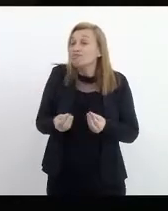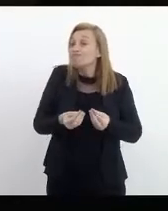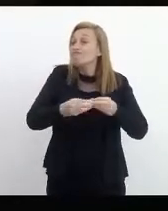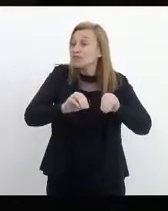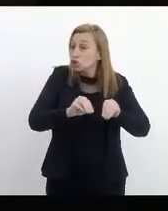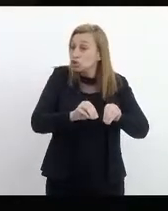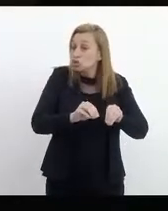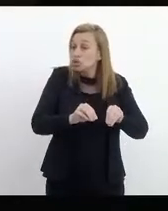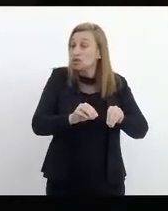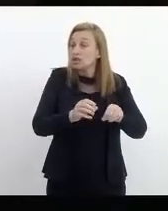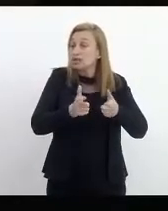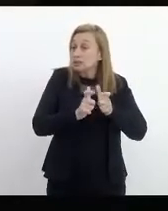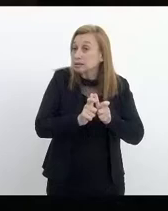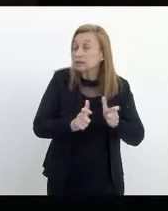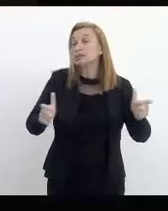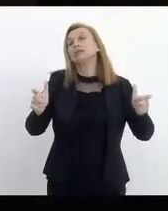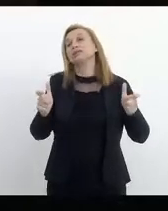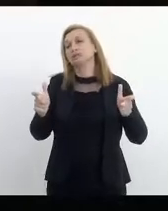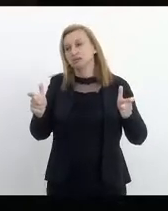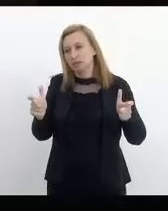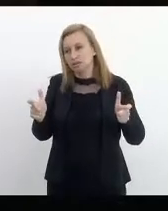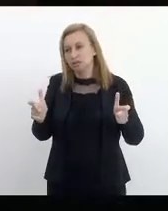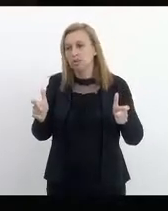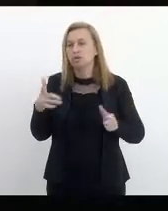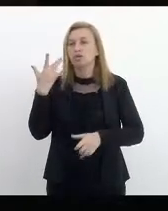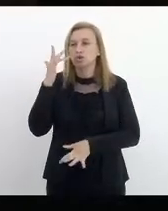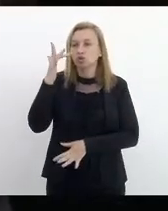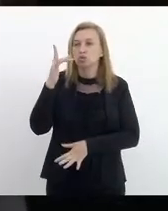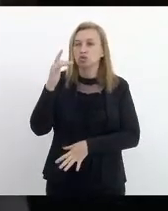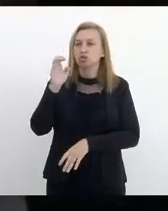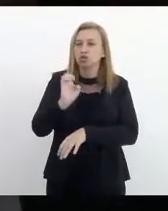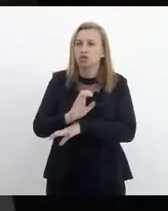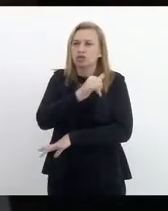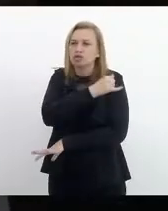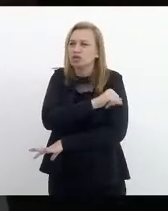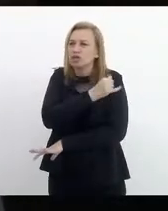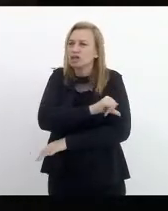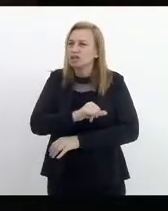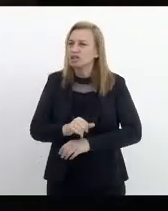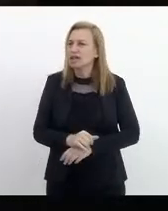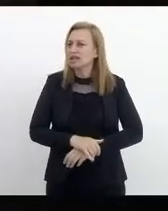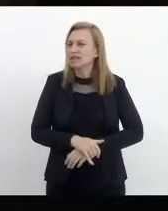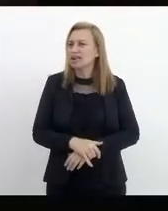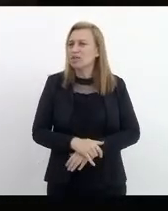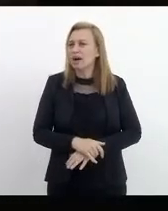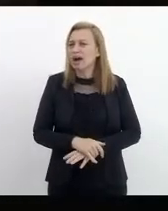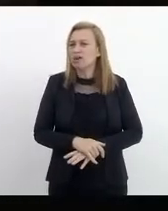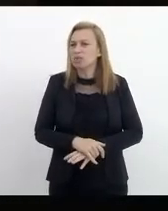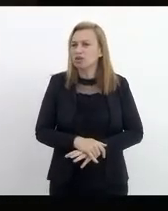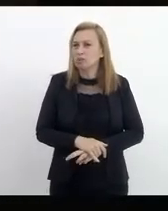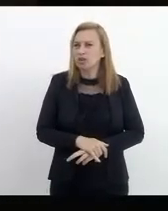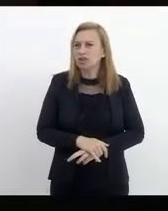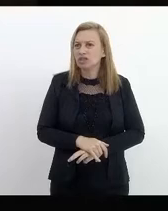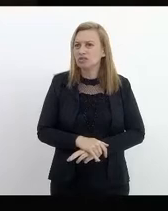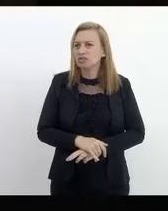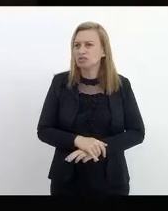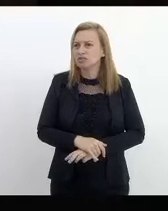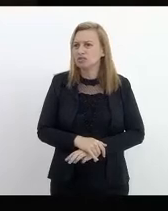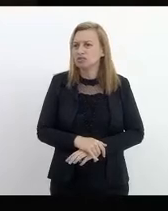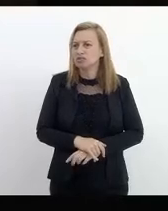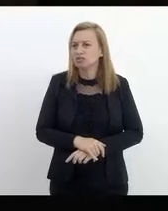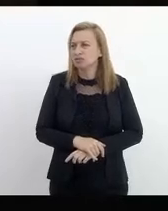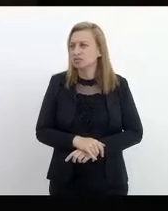prejuízos a enorme mesmo para o tesouro do Estado do Rio de Janeiro prejuízo é enorme